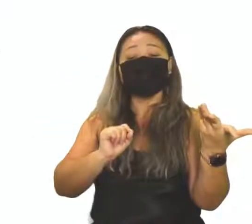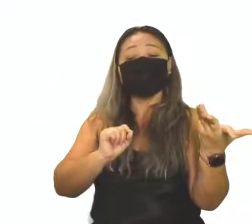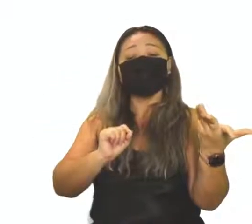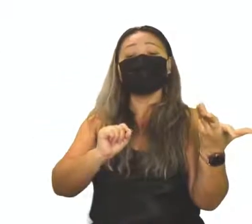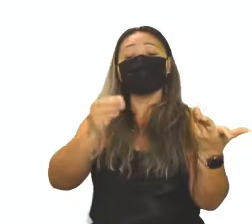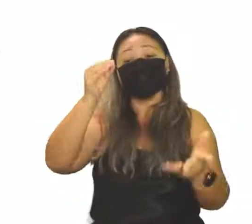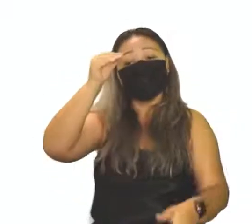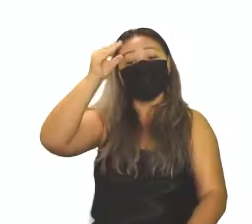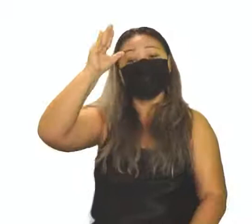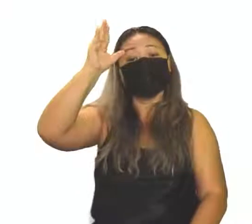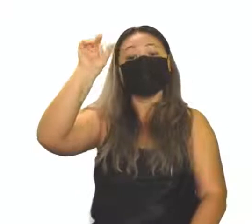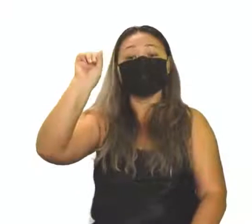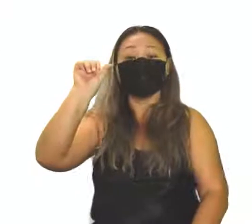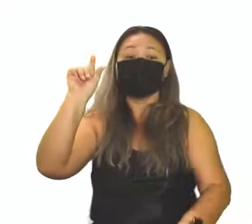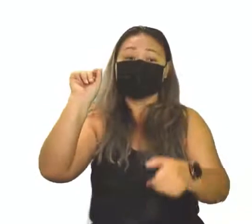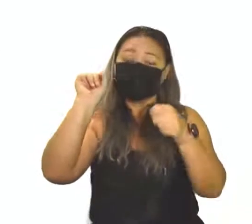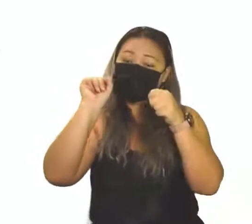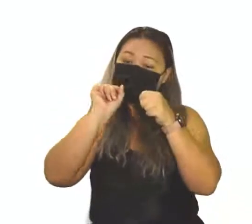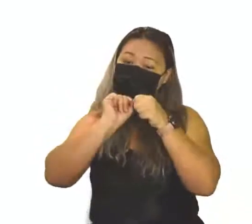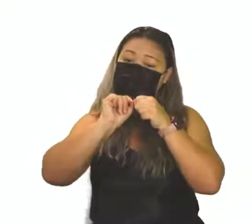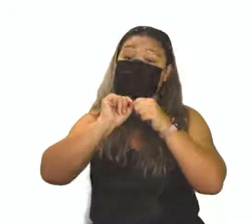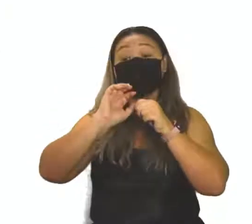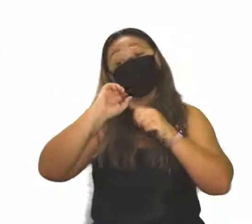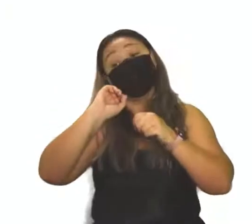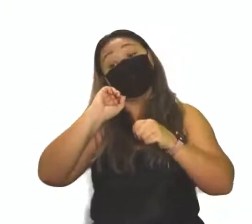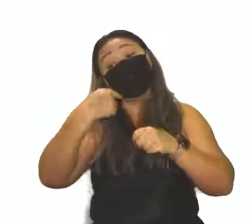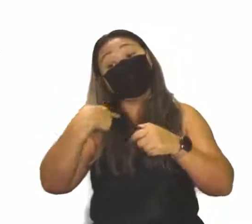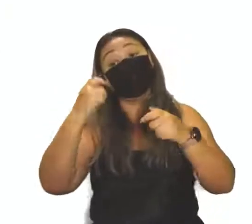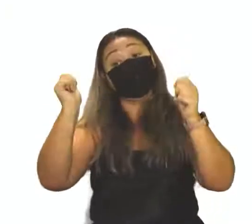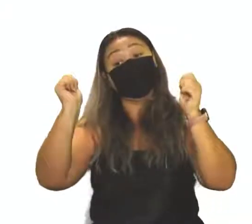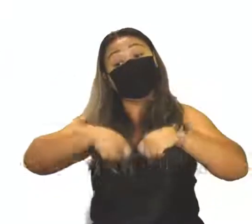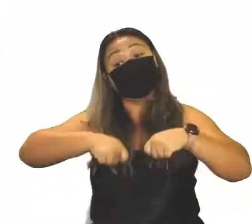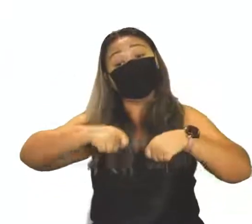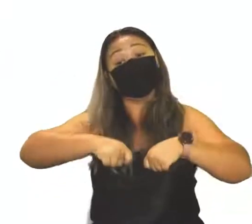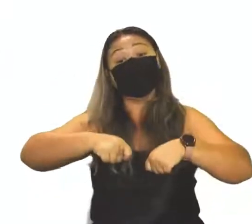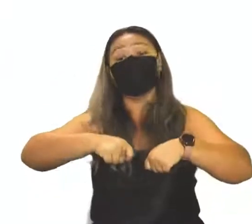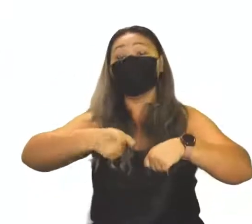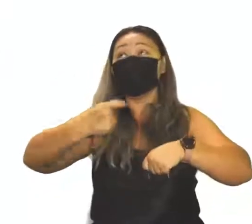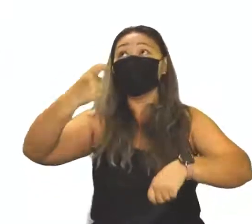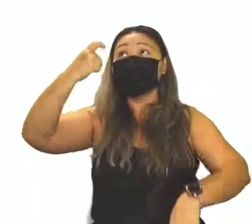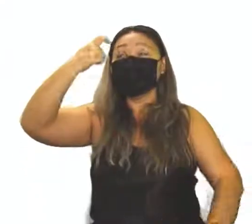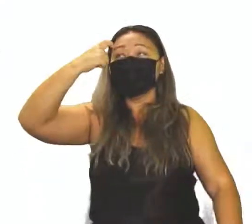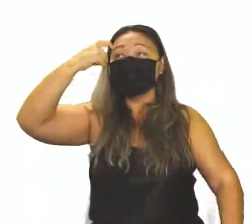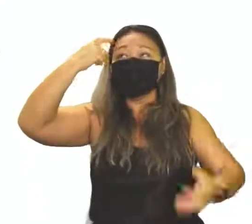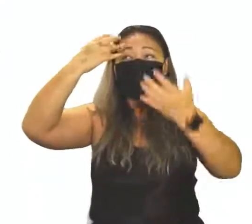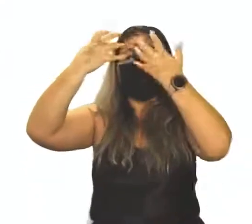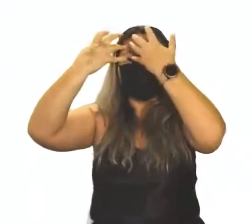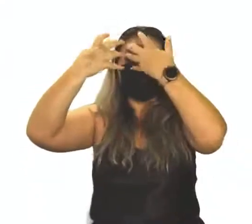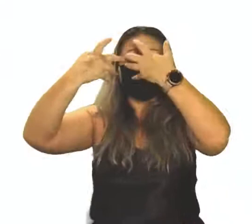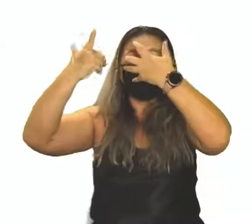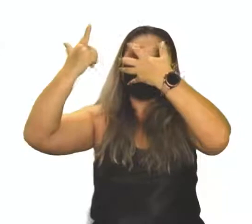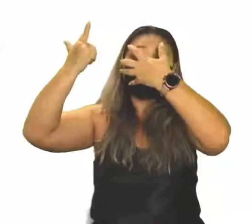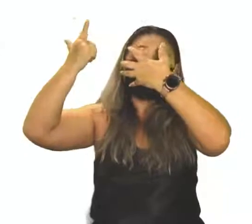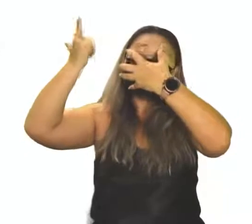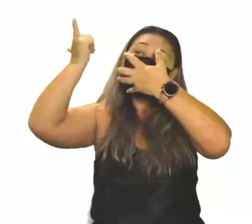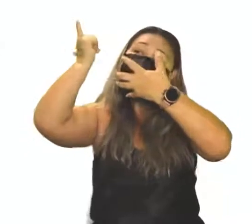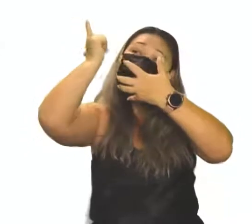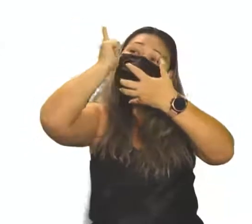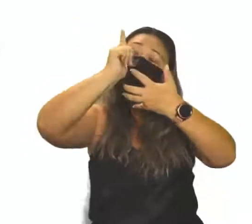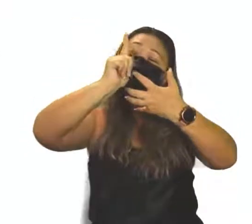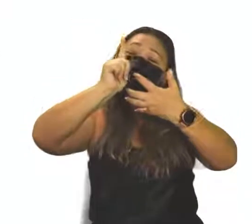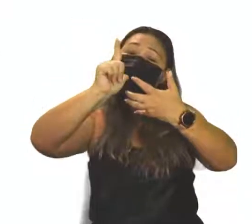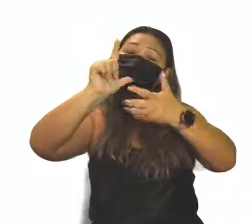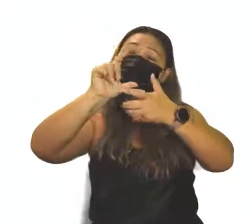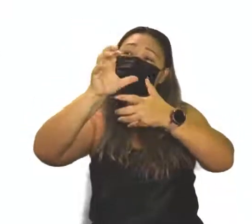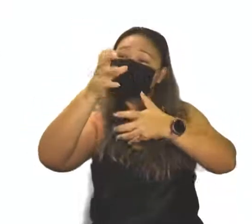o conhecimento é a ação ou capacidade que faz com que o pensamento consiga aprender um